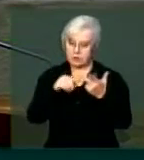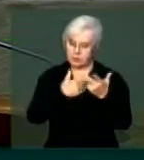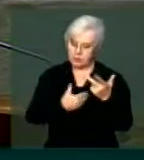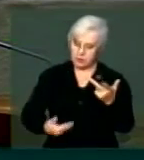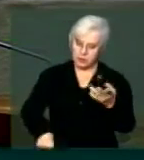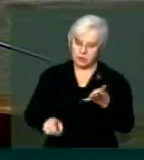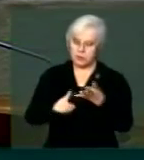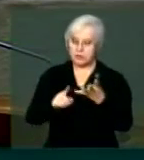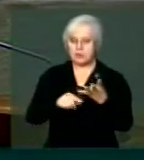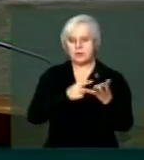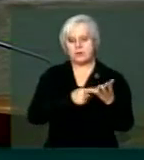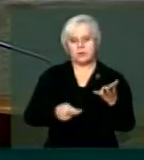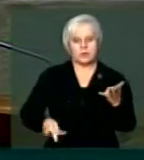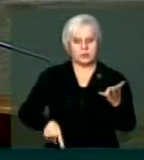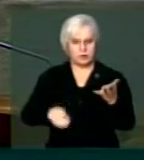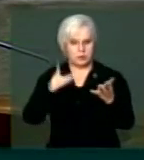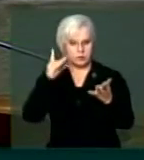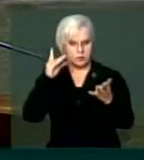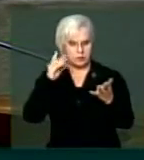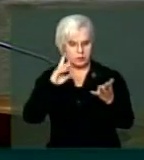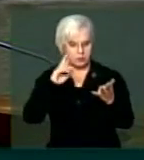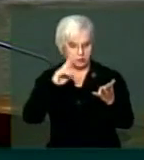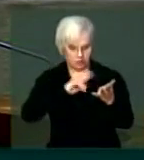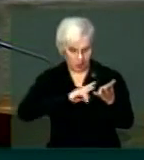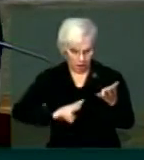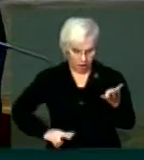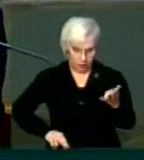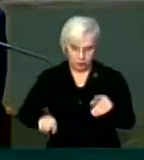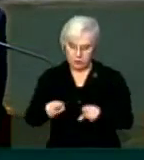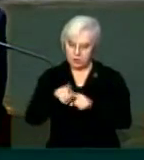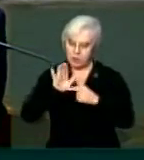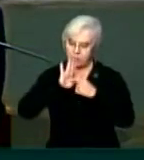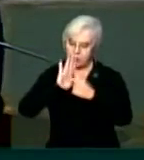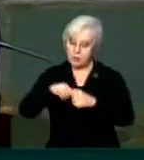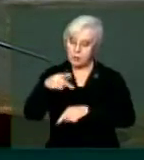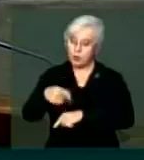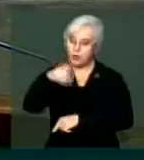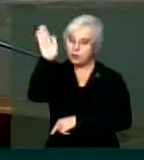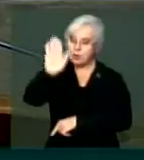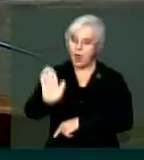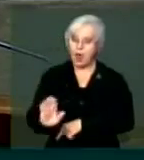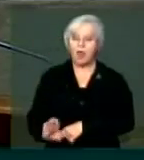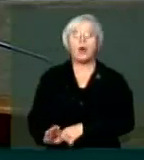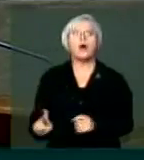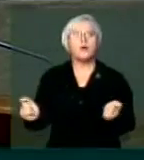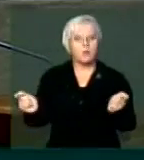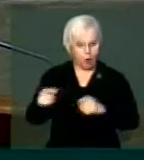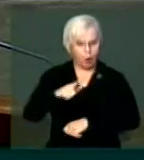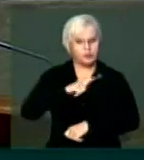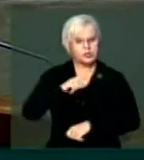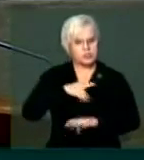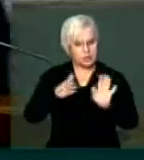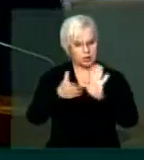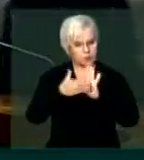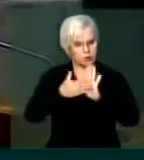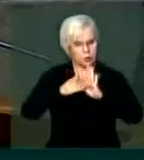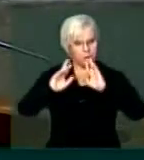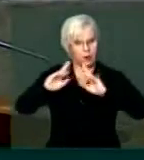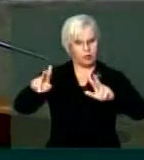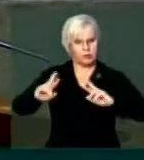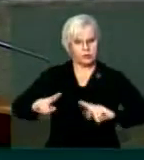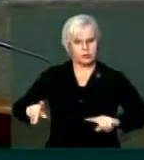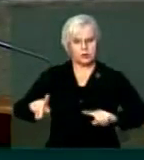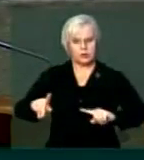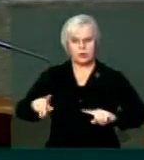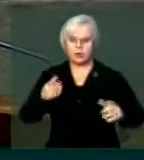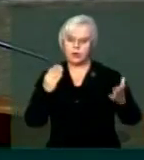a presidência da República, e mostrar que sim, no Brasil tem propostas diferentes